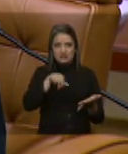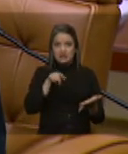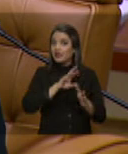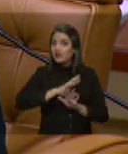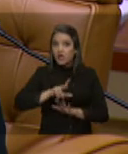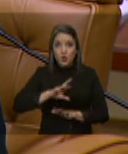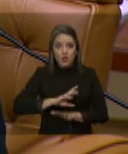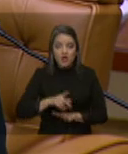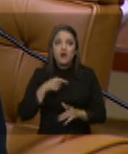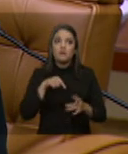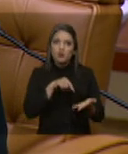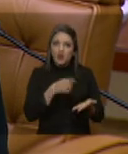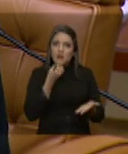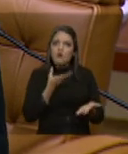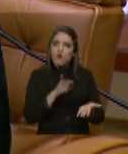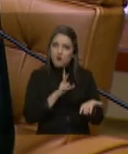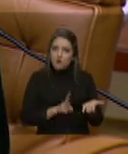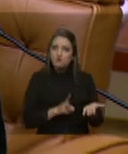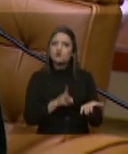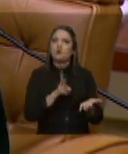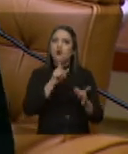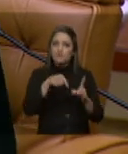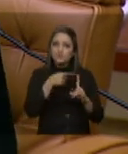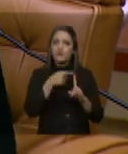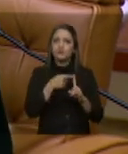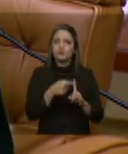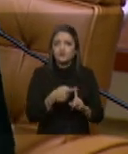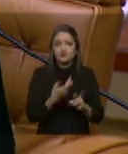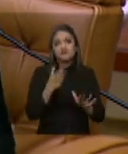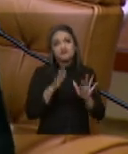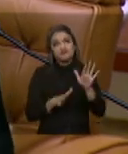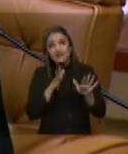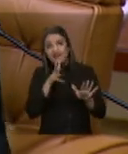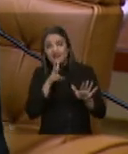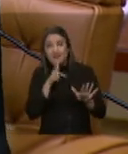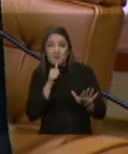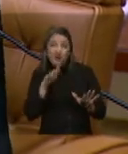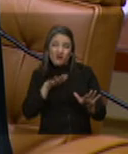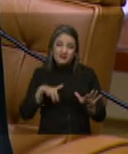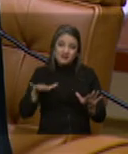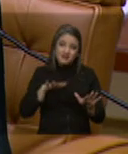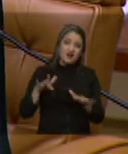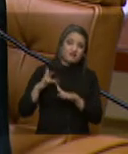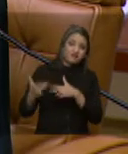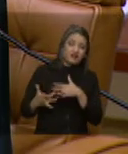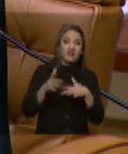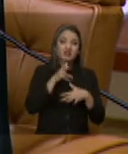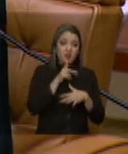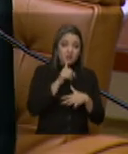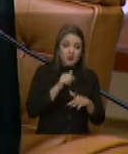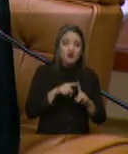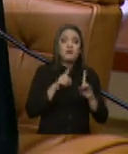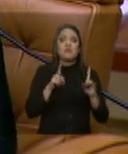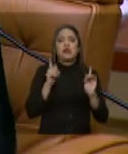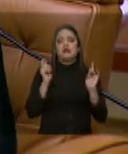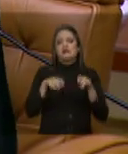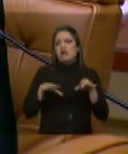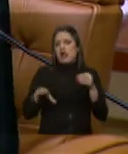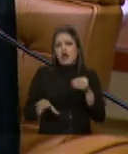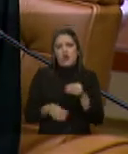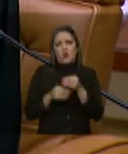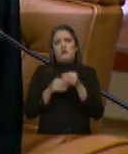grandes resultados não tão eficientes nessa área mas também podem ser complementares podem